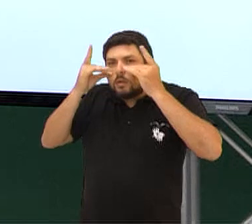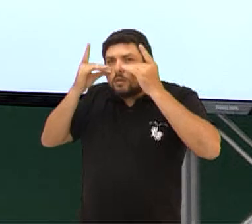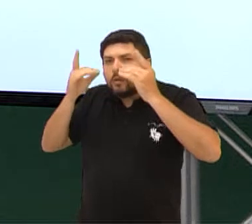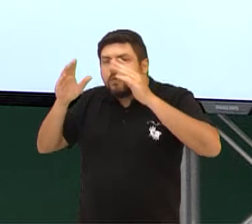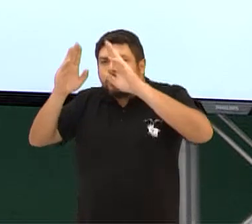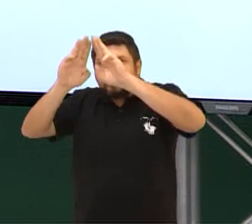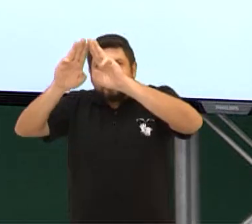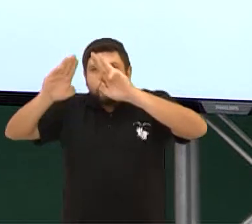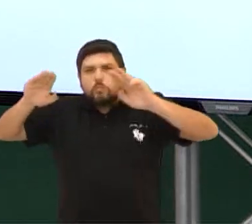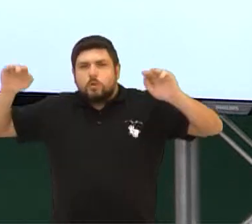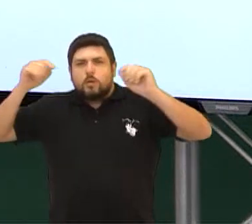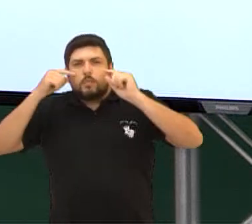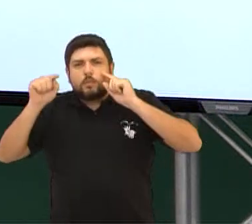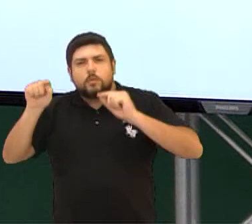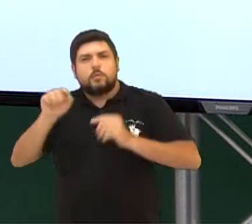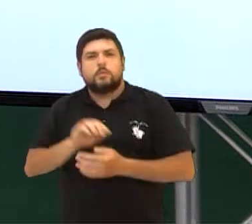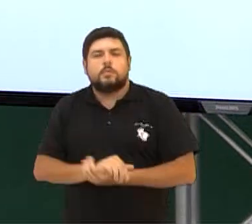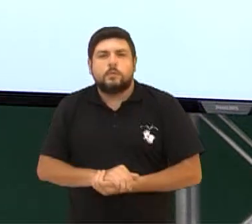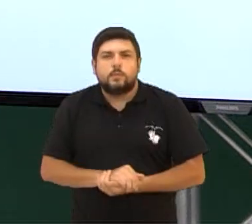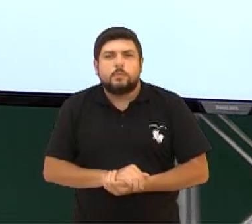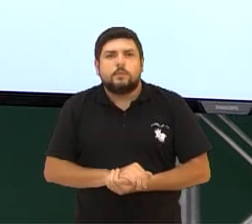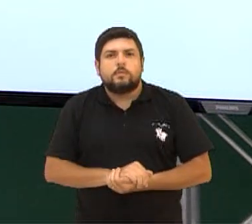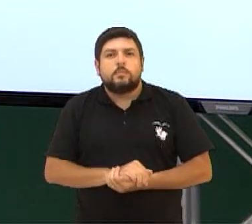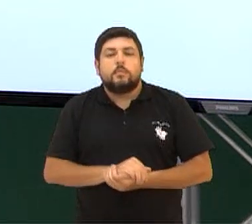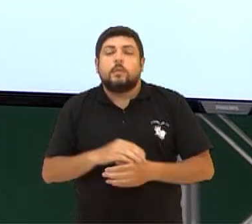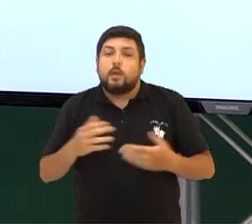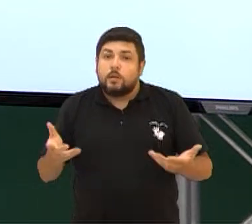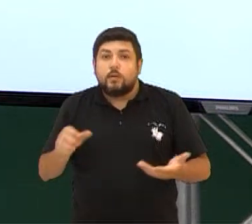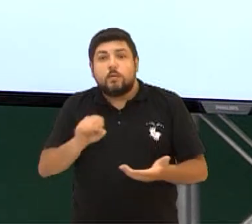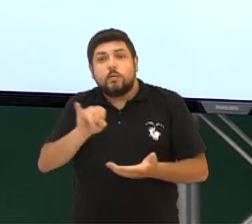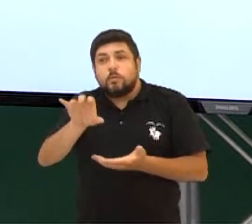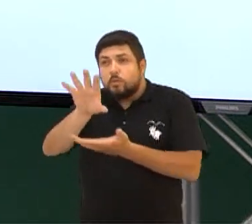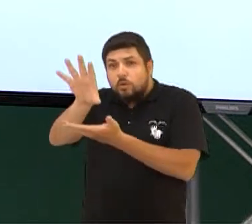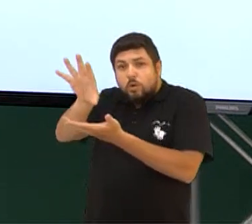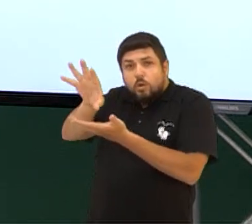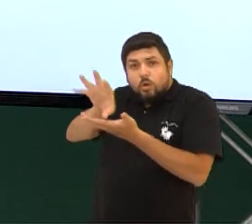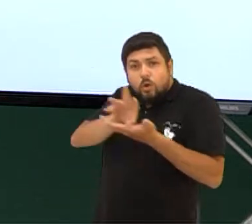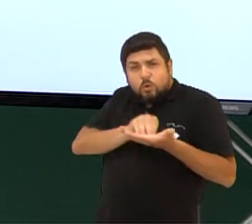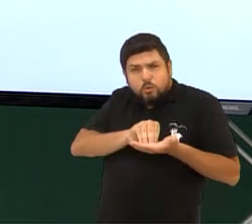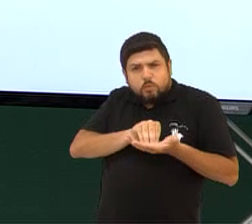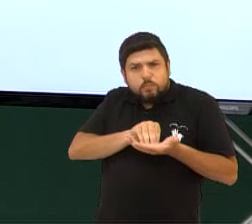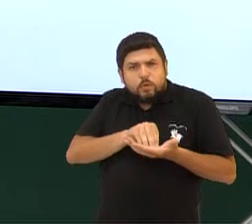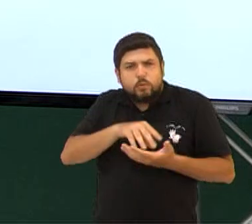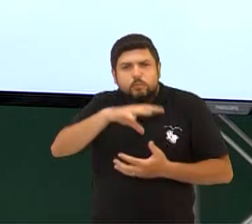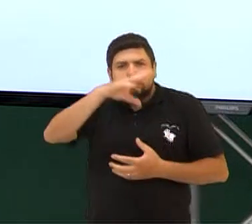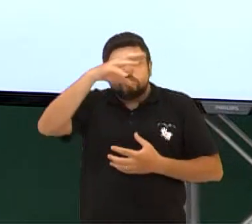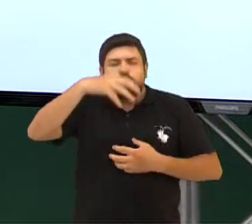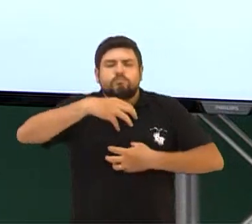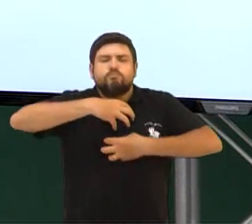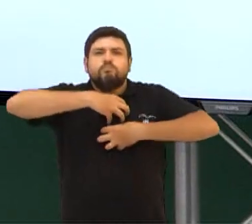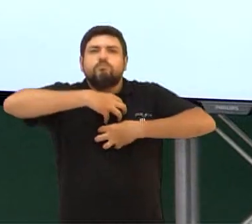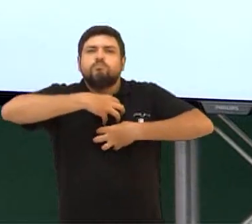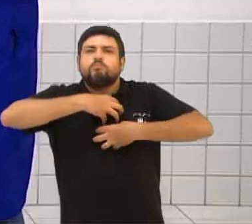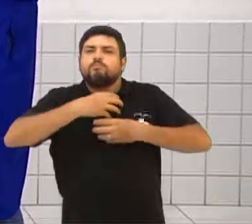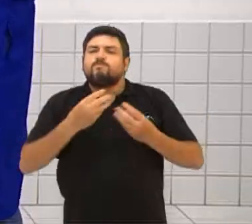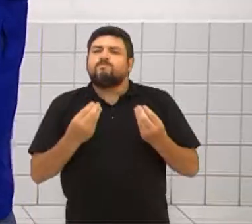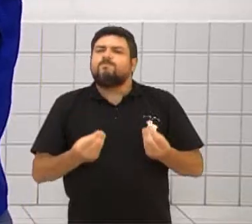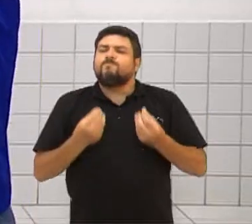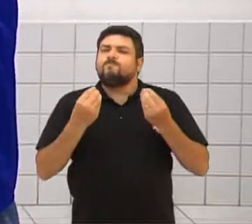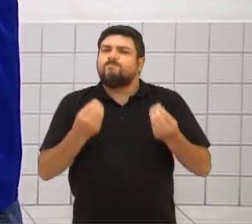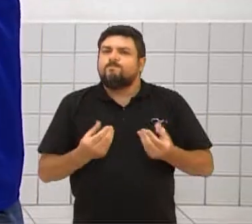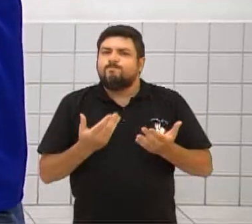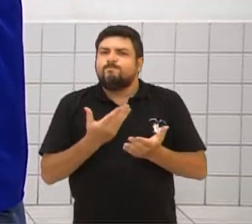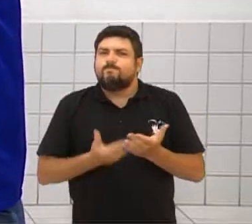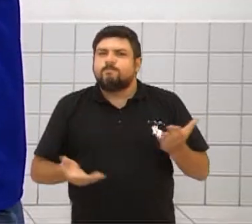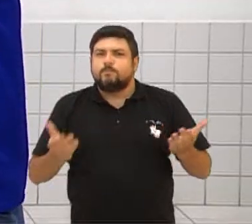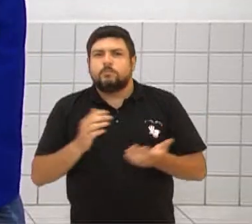Então Benjamin vai dizer que a aura se perde quando você não tem essas condições de pessoalmente ver a obra de arte. Ok, e o que nós temos aí